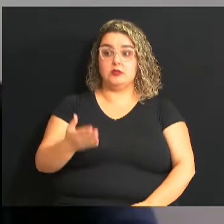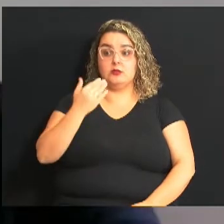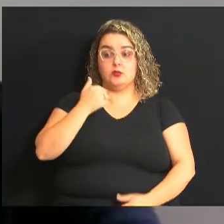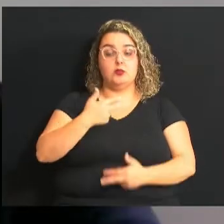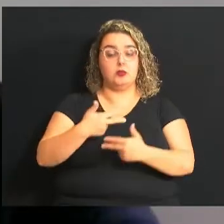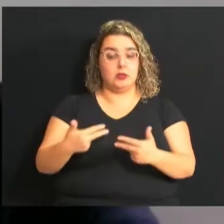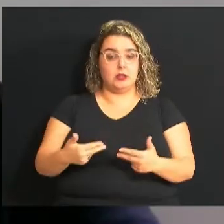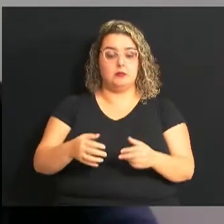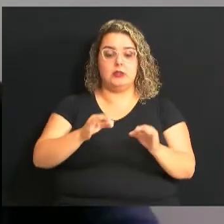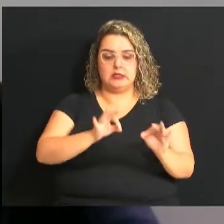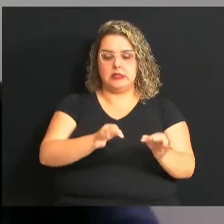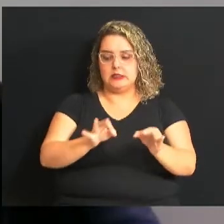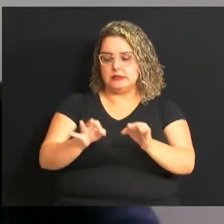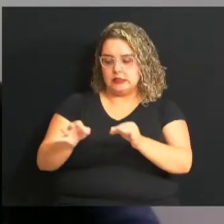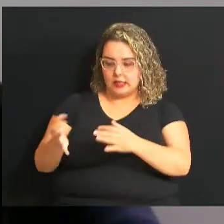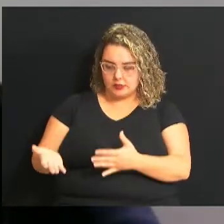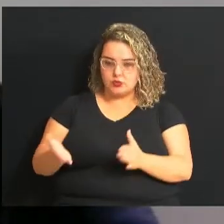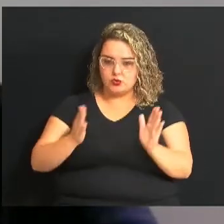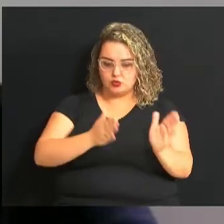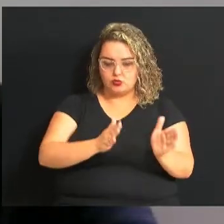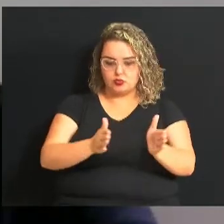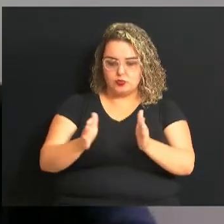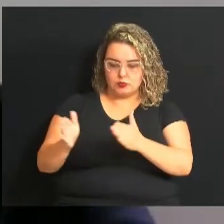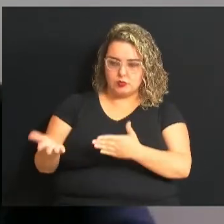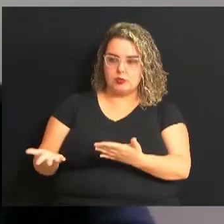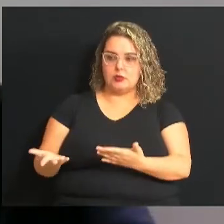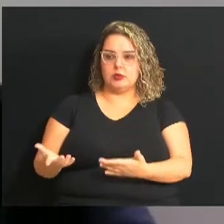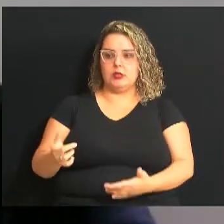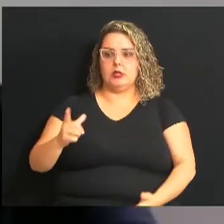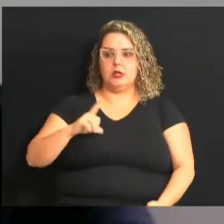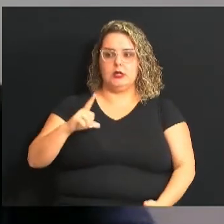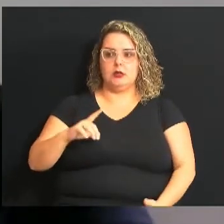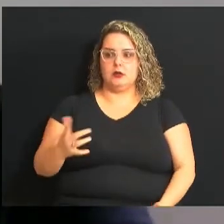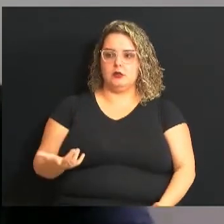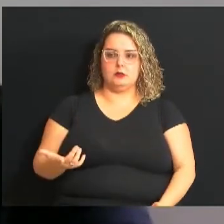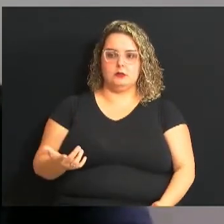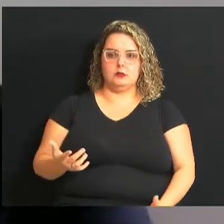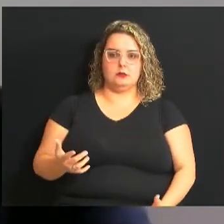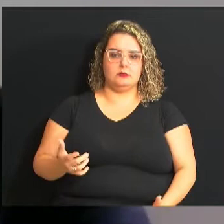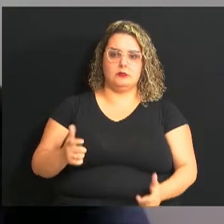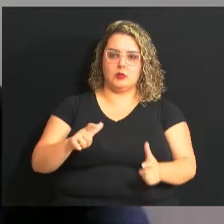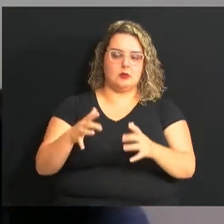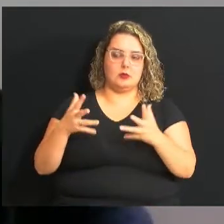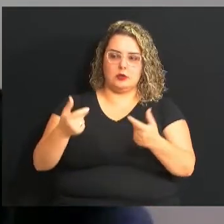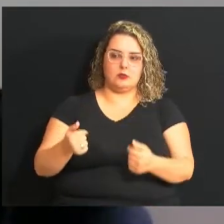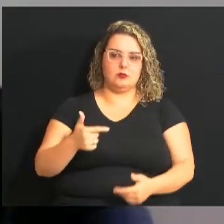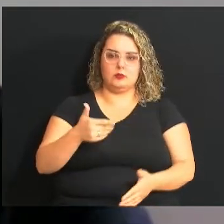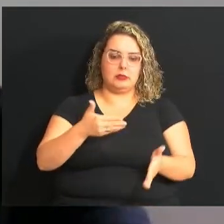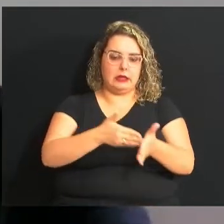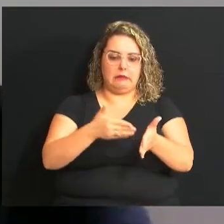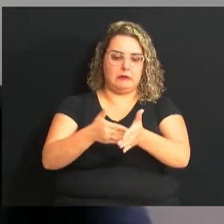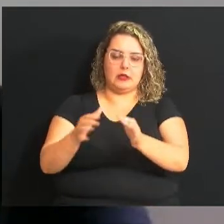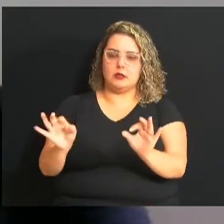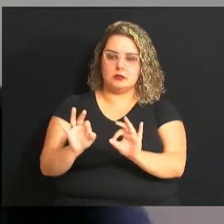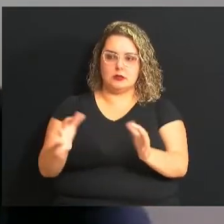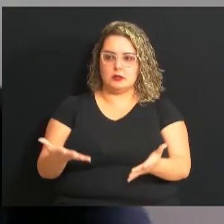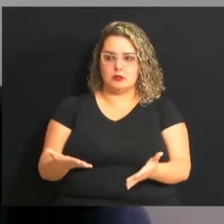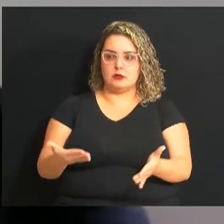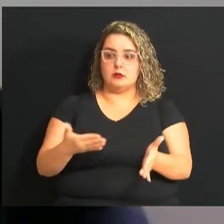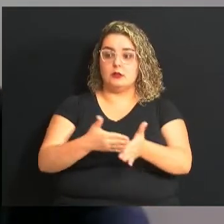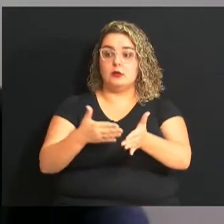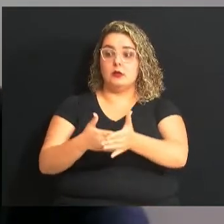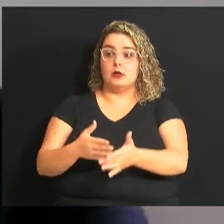alimentar e ela tem espaço para tudo, tá? Não tem restrição nenhuma, porque restrição gera